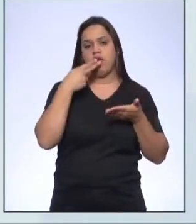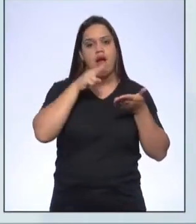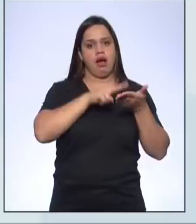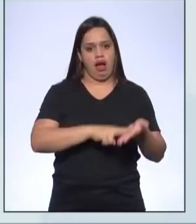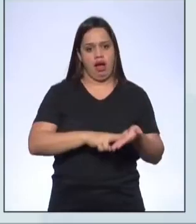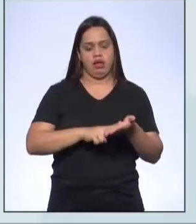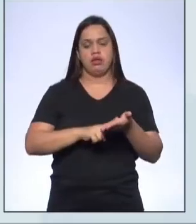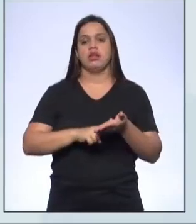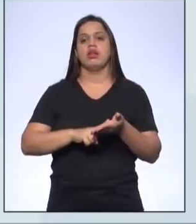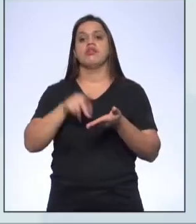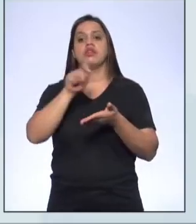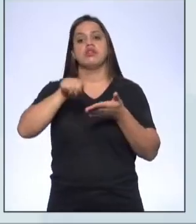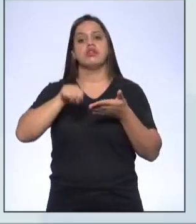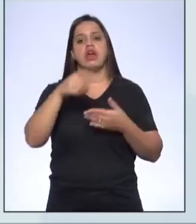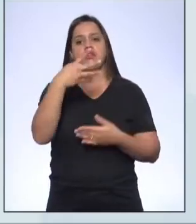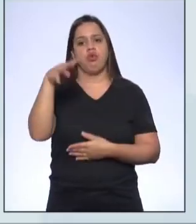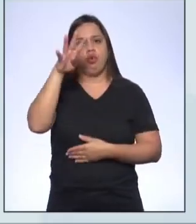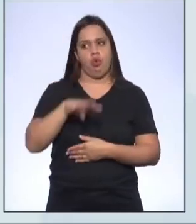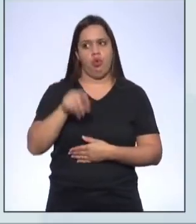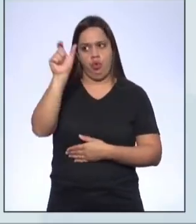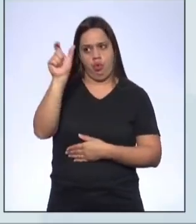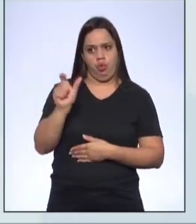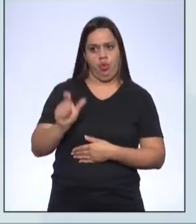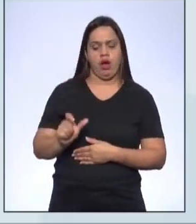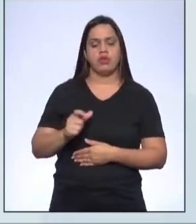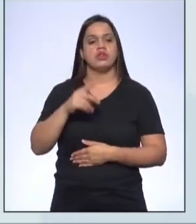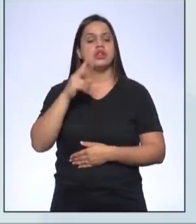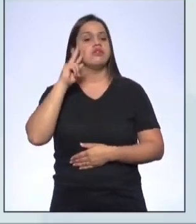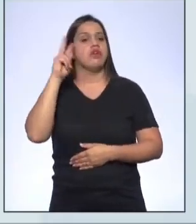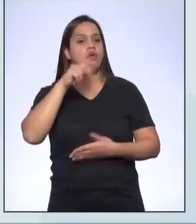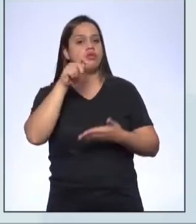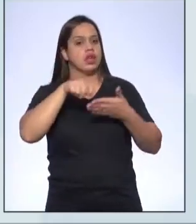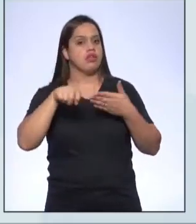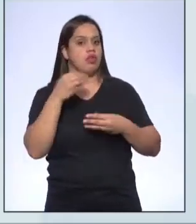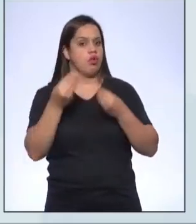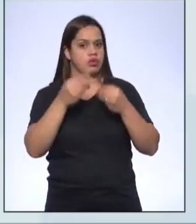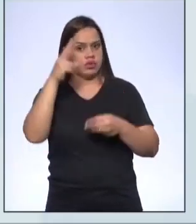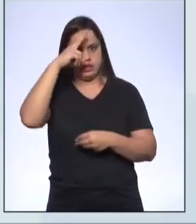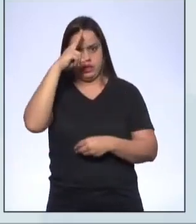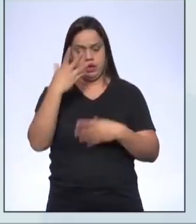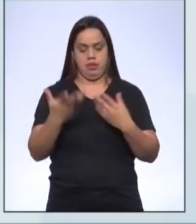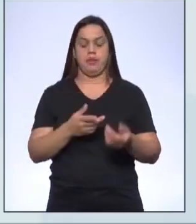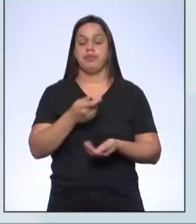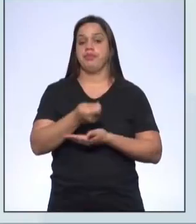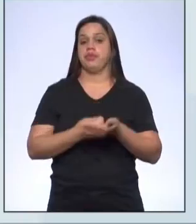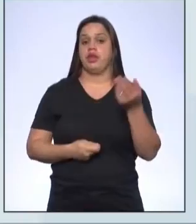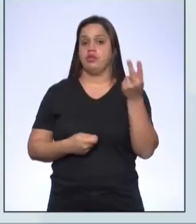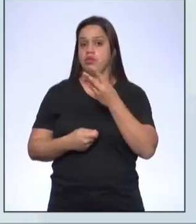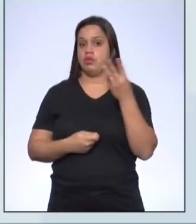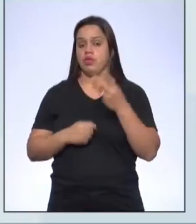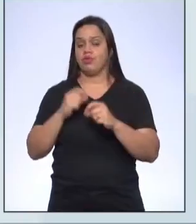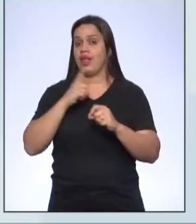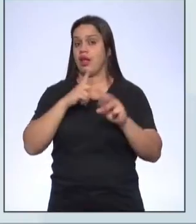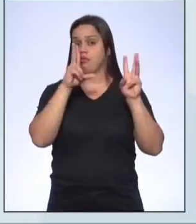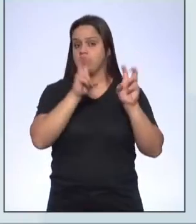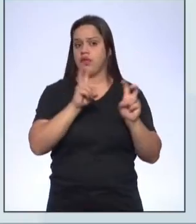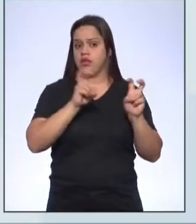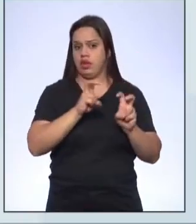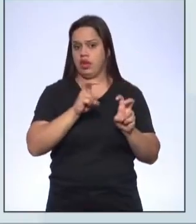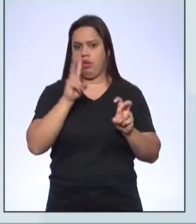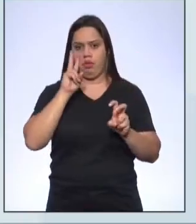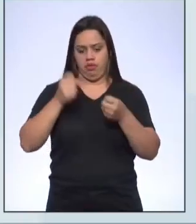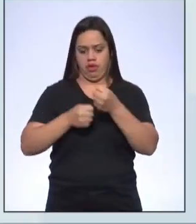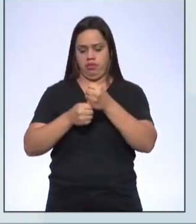vão preencher aí com o que vocês lembram, tá, gente? Para a gente não voltar muito. O texto 3, aí a gente tem um assunto. Vamos deixar o